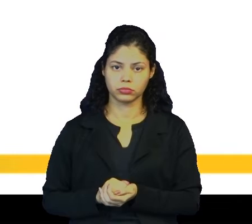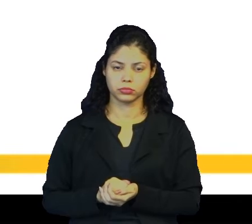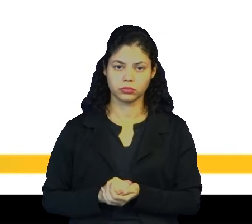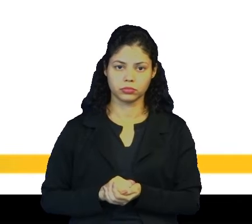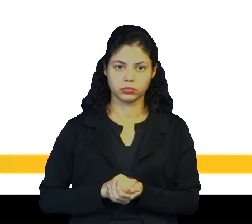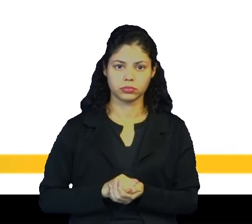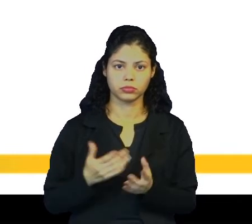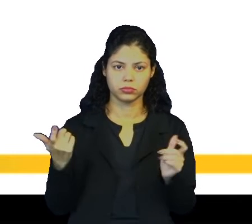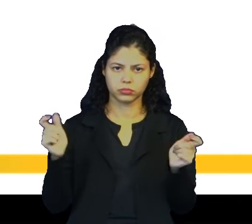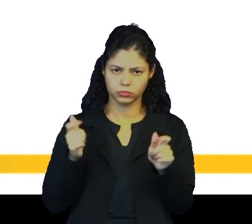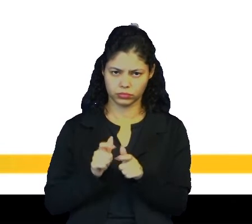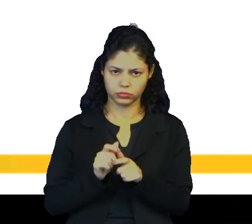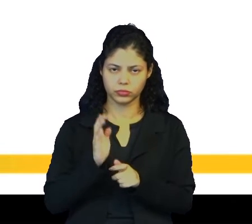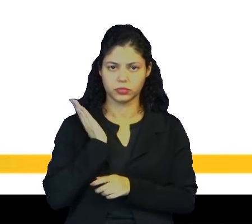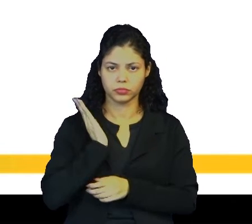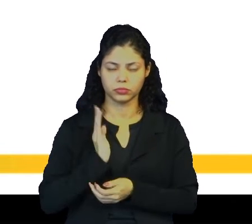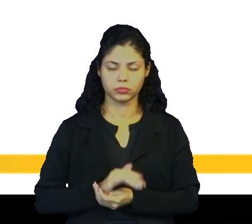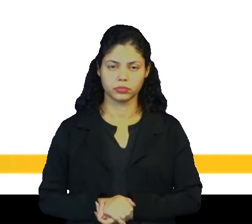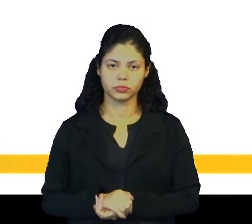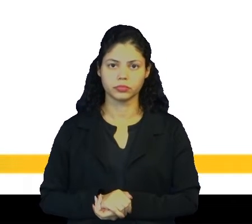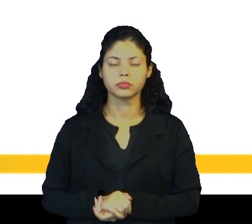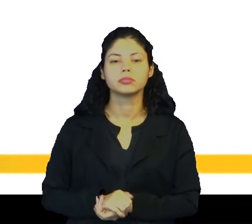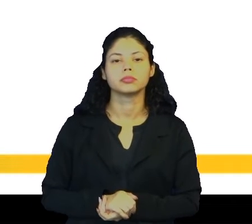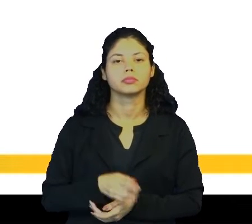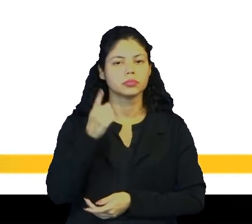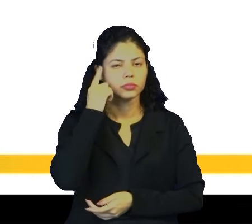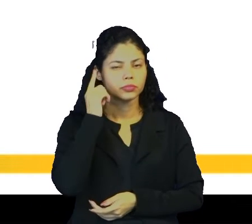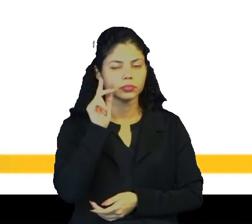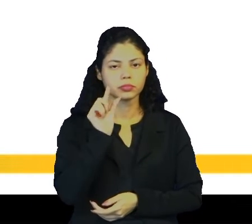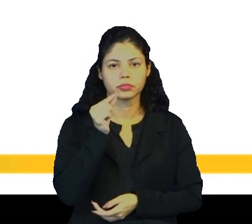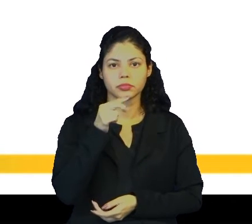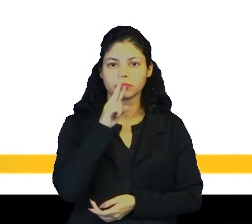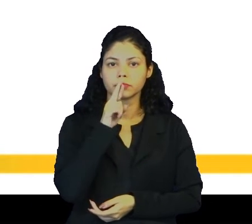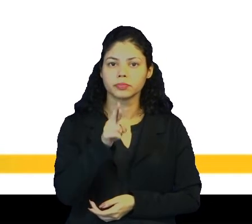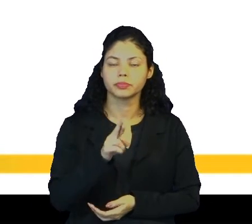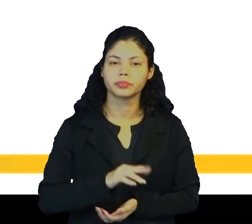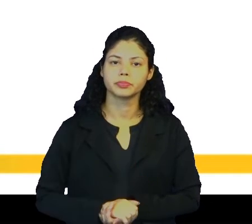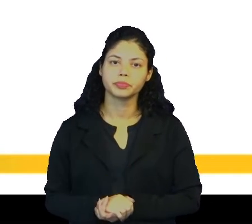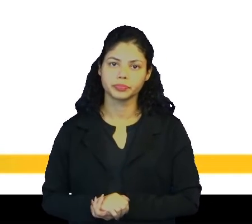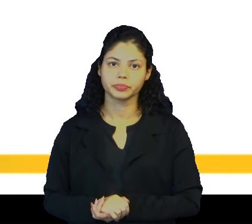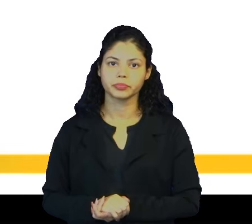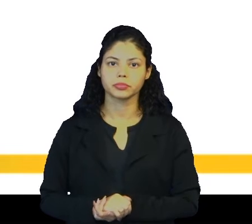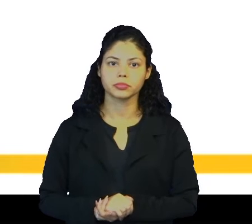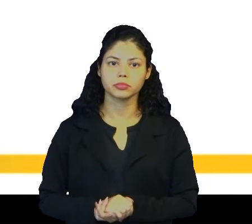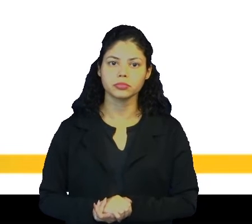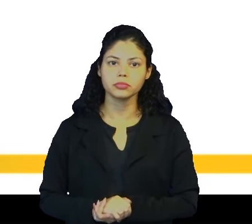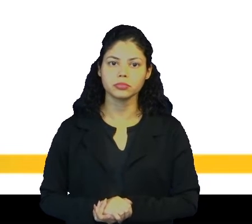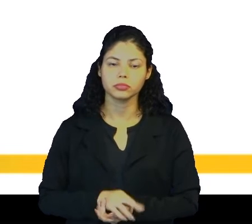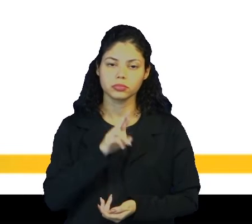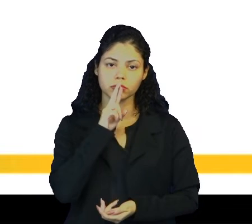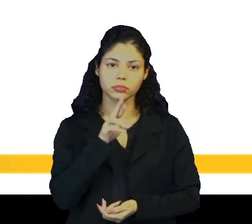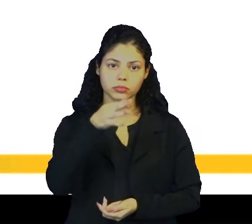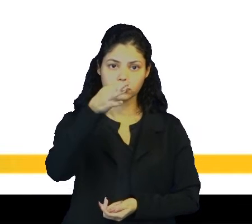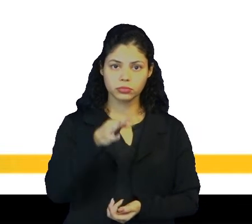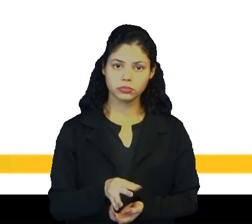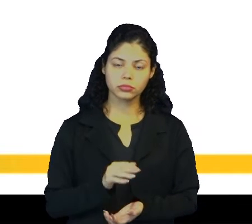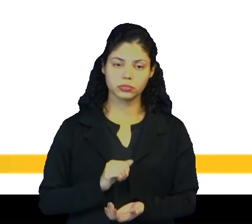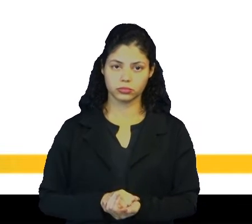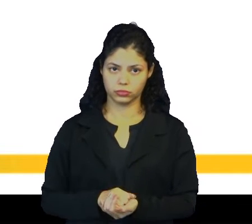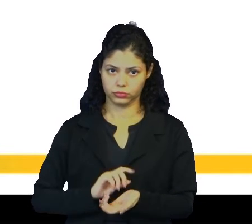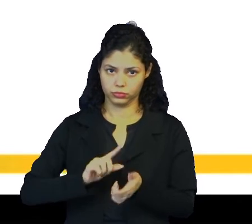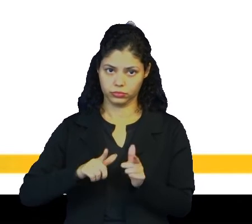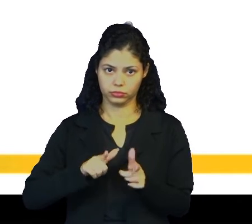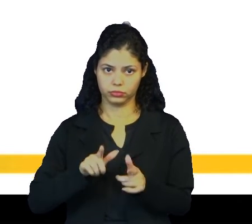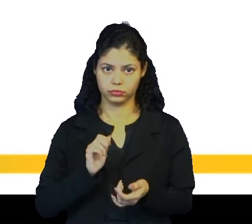burguesia. Vamos lá, pensando um pouquinho na resposta. E a resposta correta